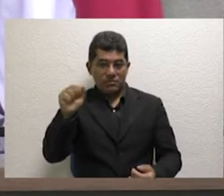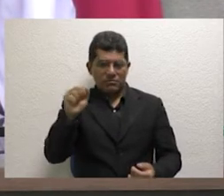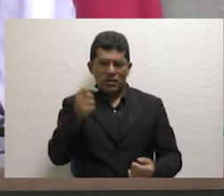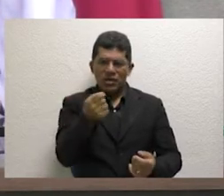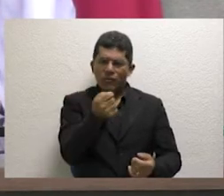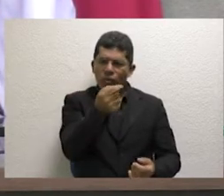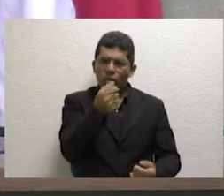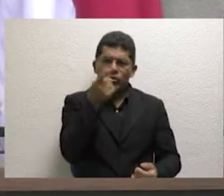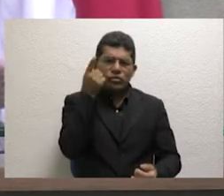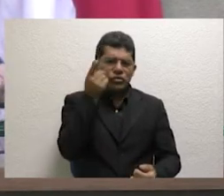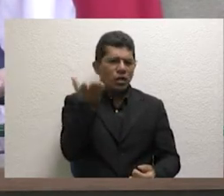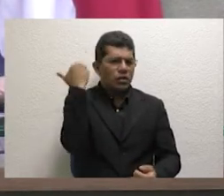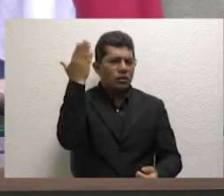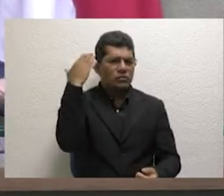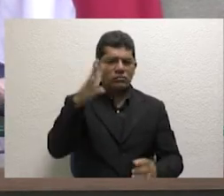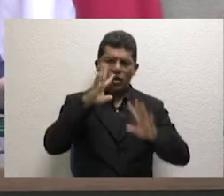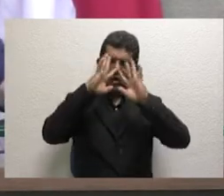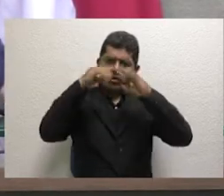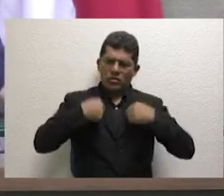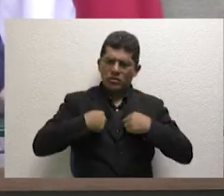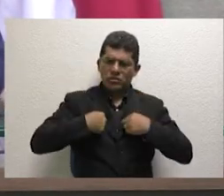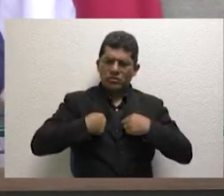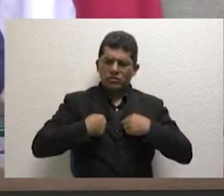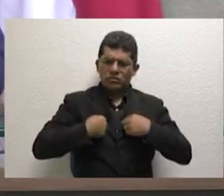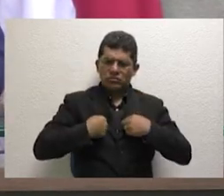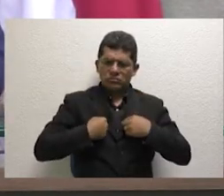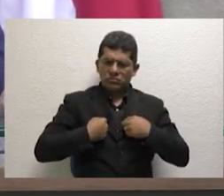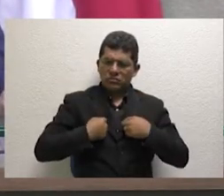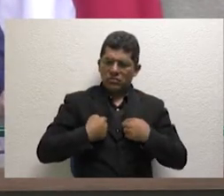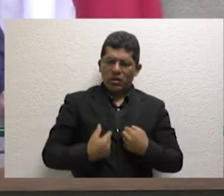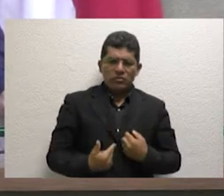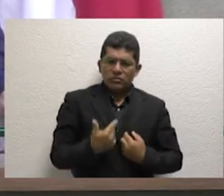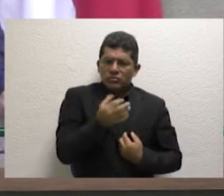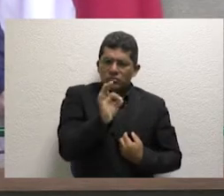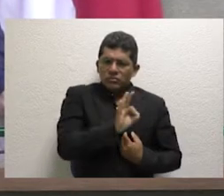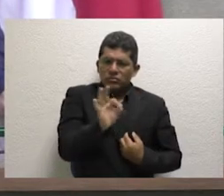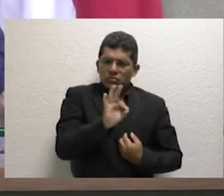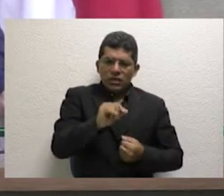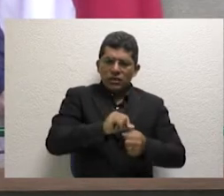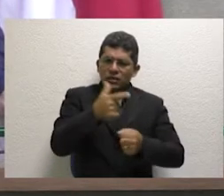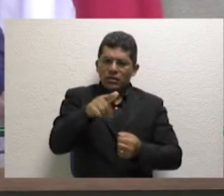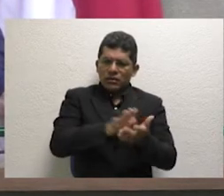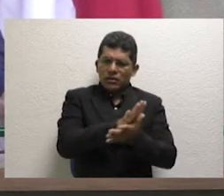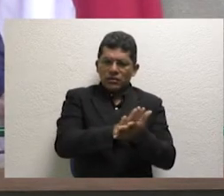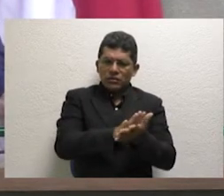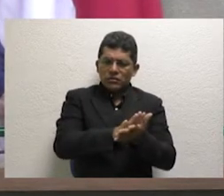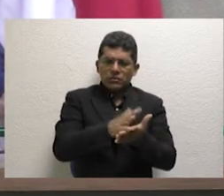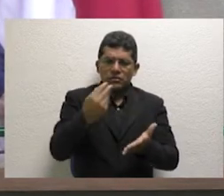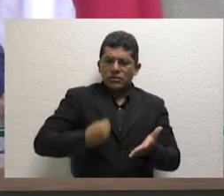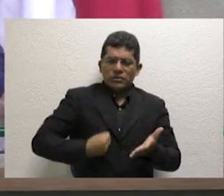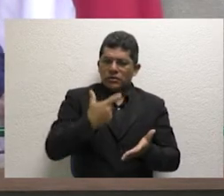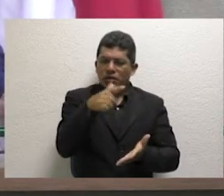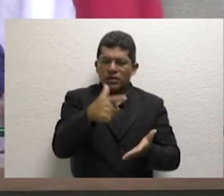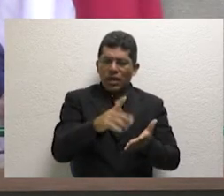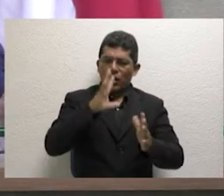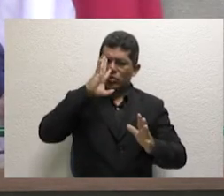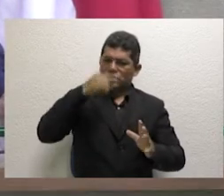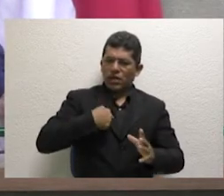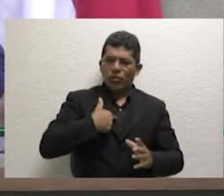de uma coisa que não existe não existiu e nem existe que eu não tenho